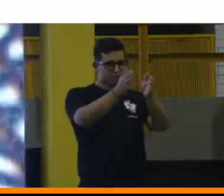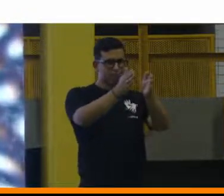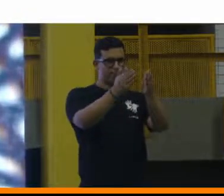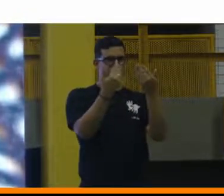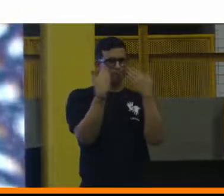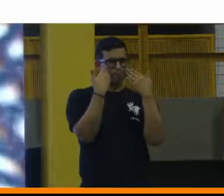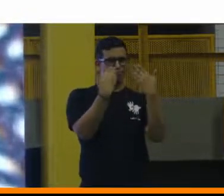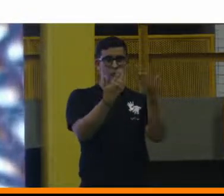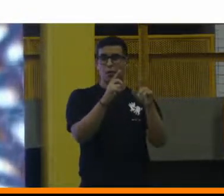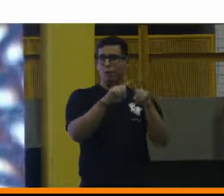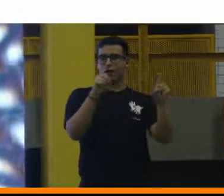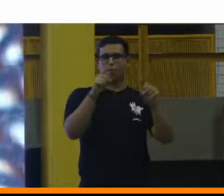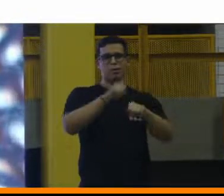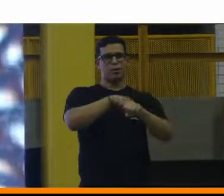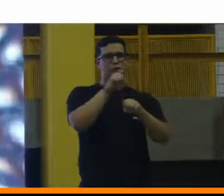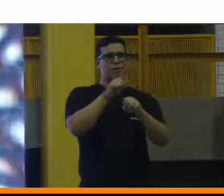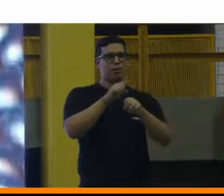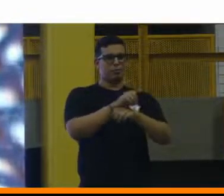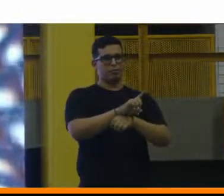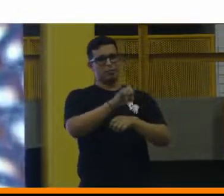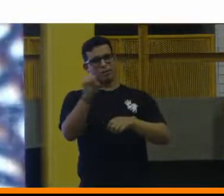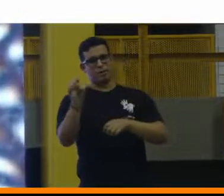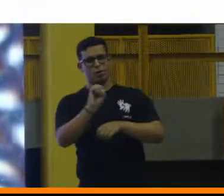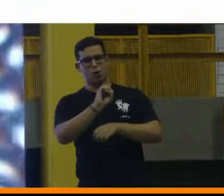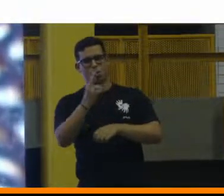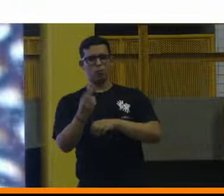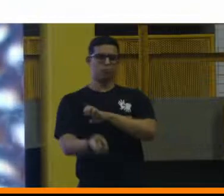Na hora que você vai fazer uma curva,